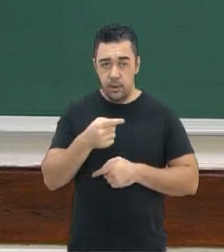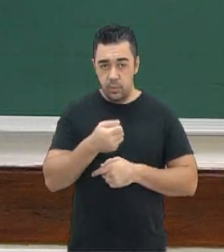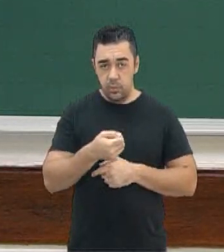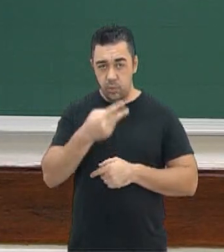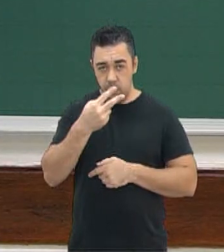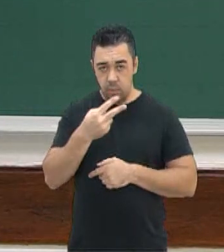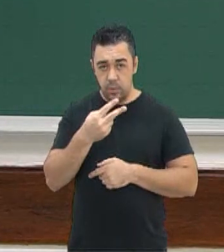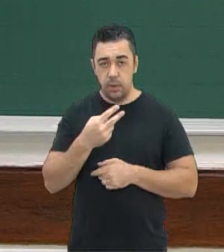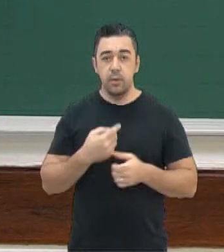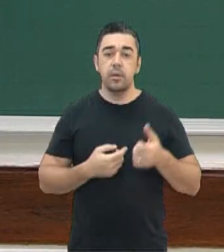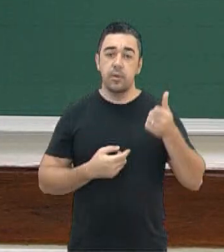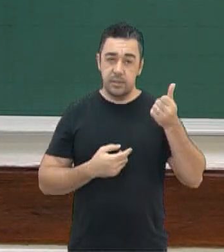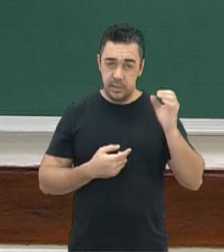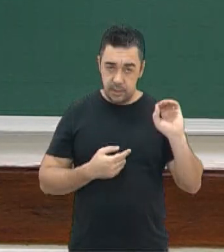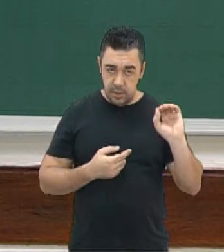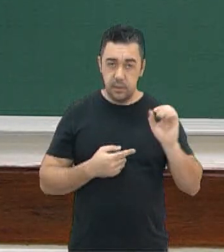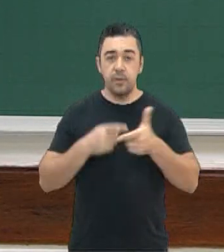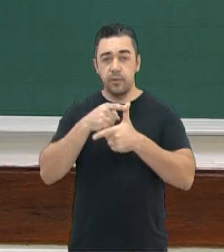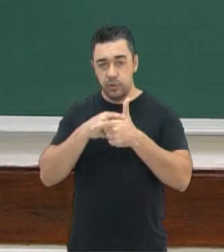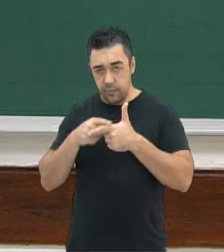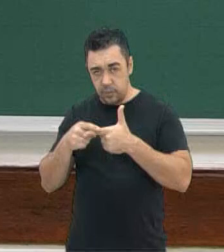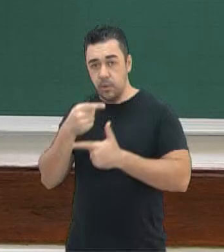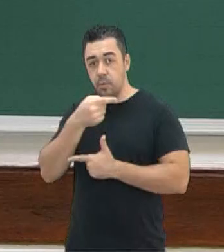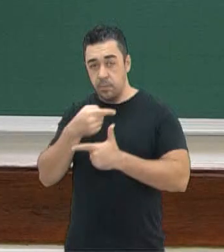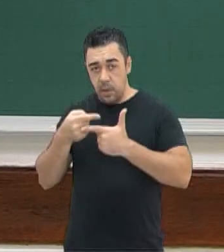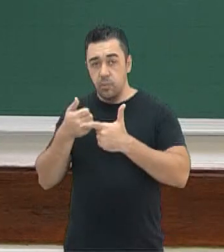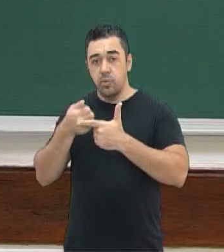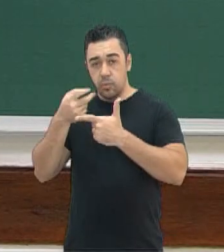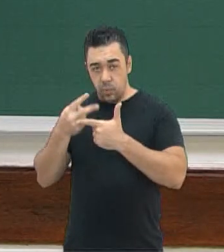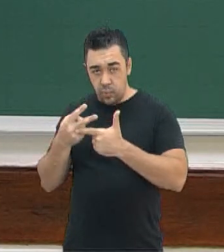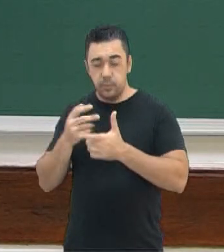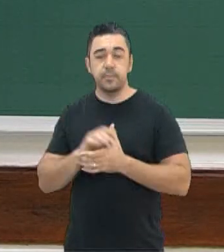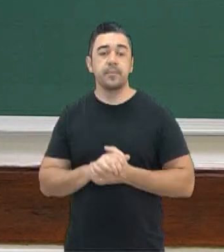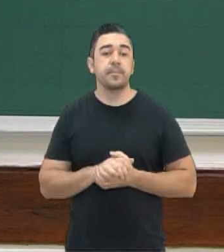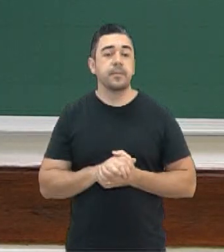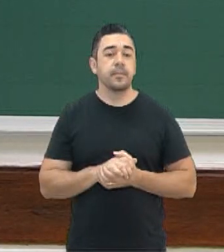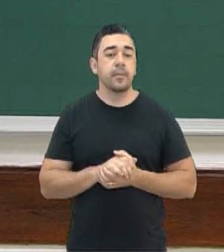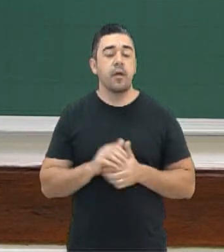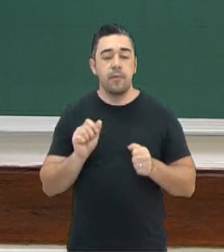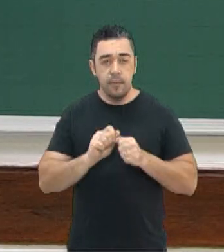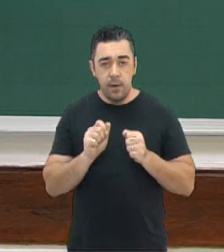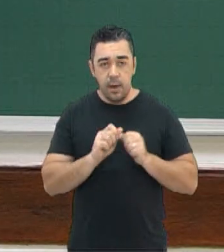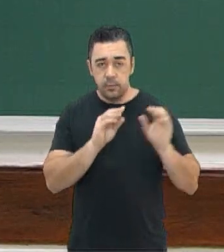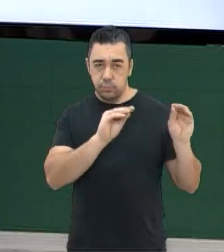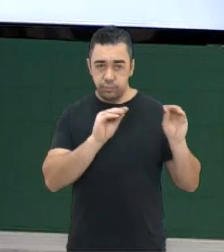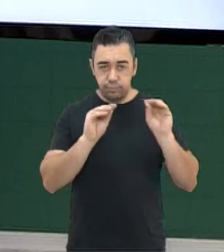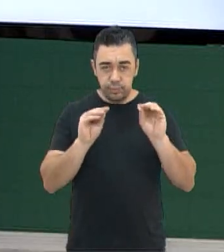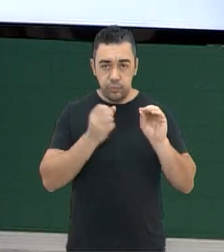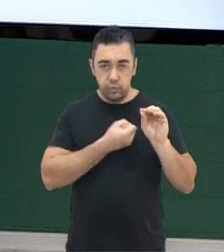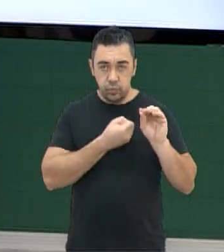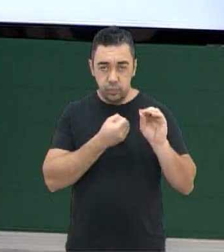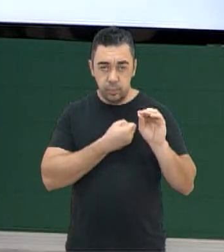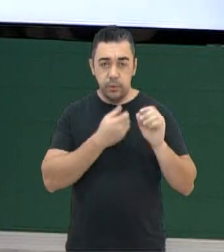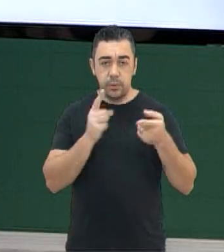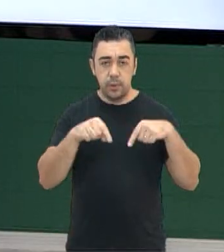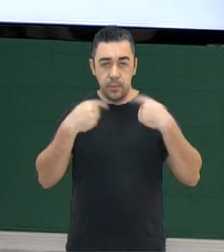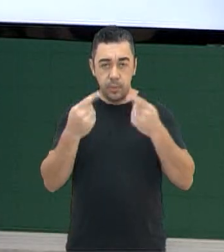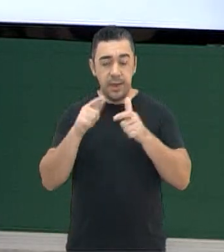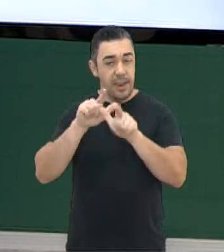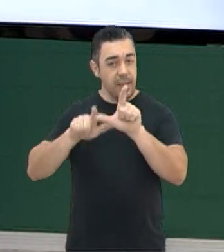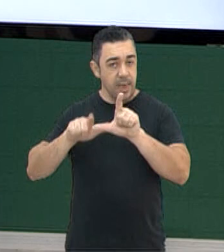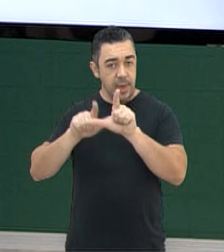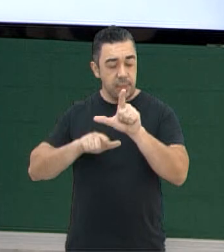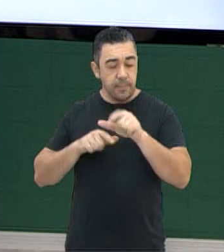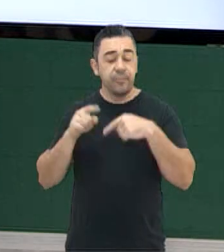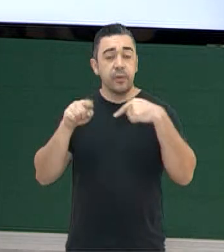Então, eu vou pegar 60 e vou dividir por menos 12. Faço todo o processo das letras. O resultado dele, o que